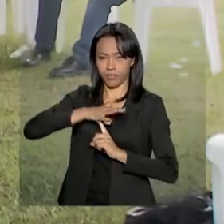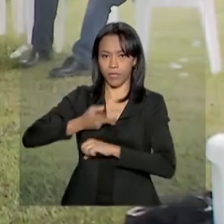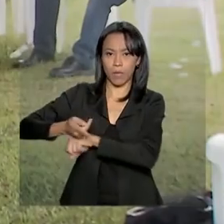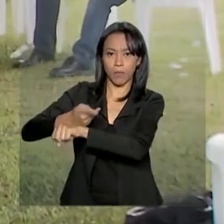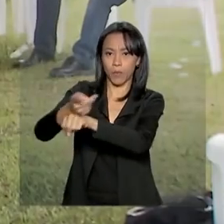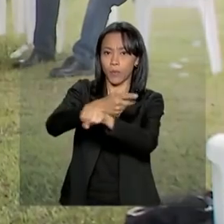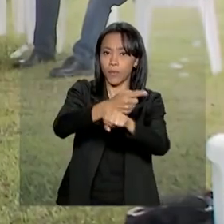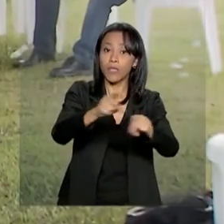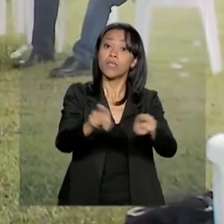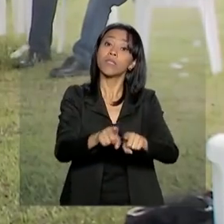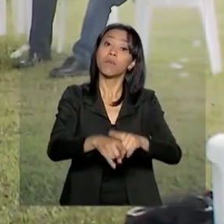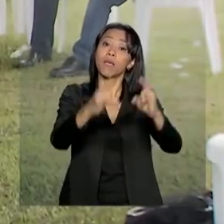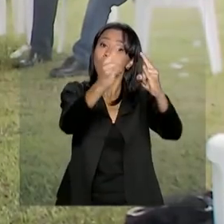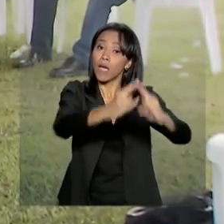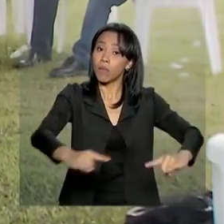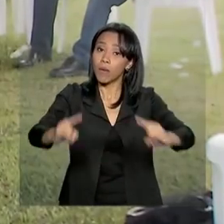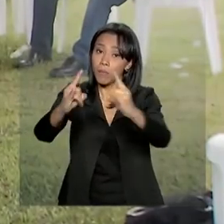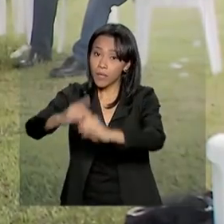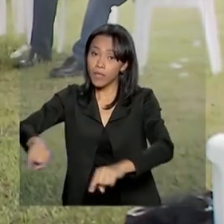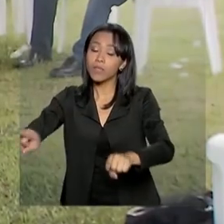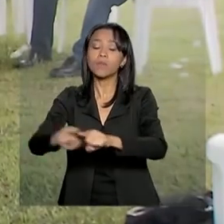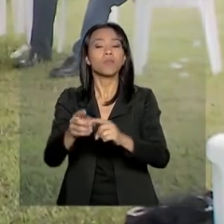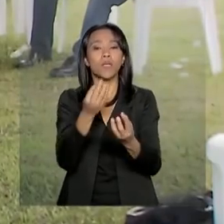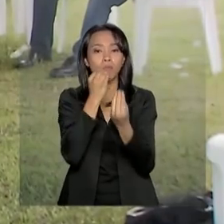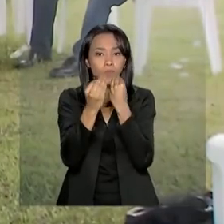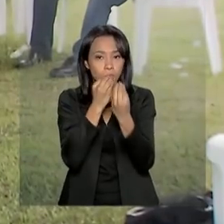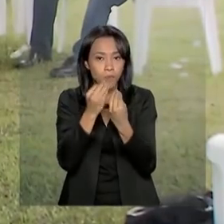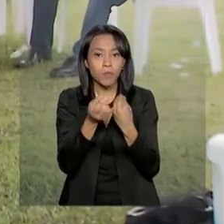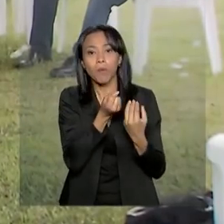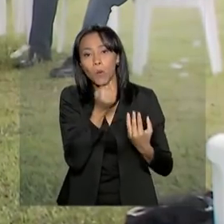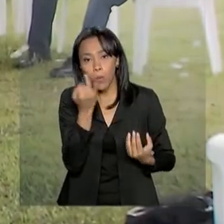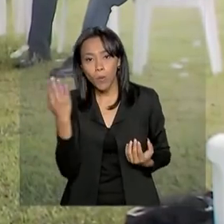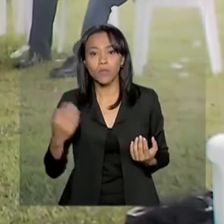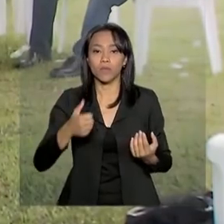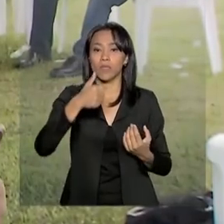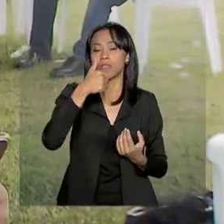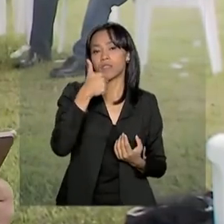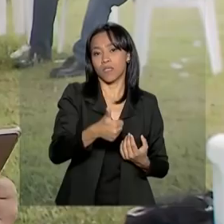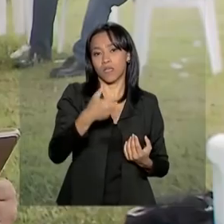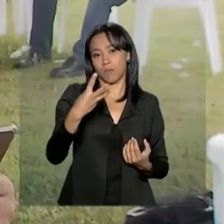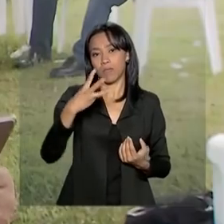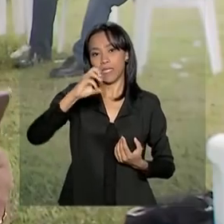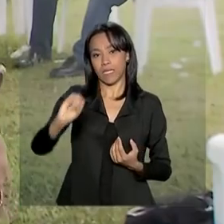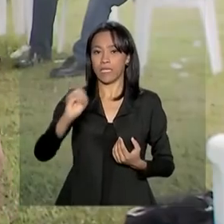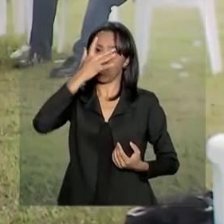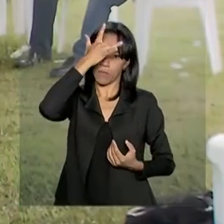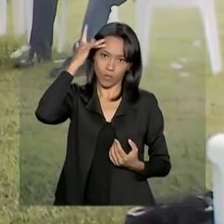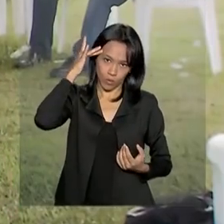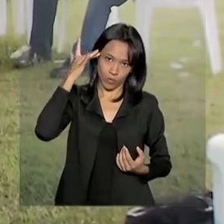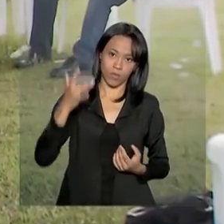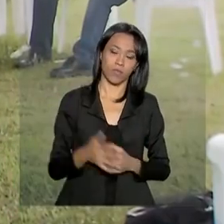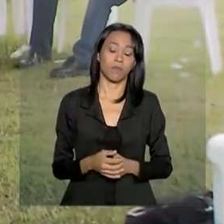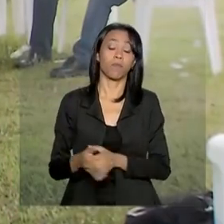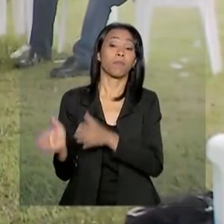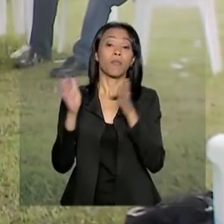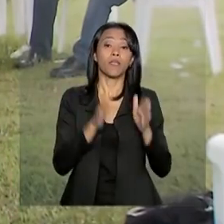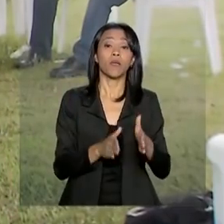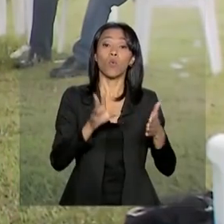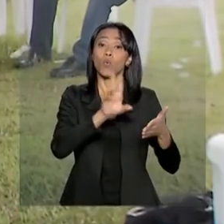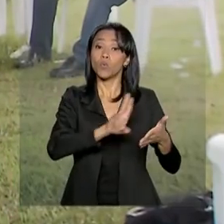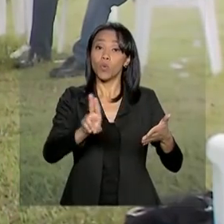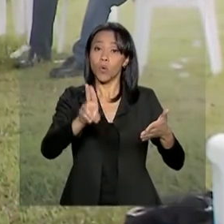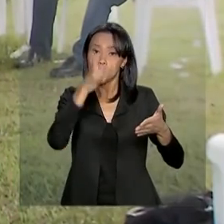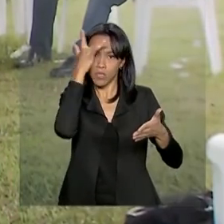com alojamento e alimentação para cerca de 130 pessoas. Uma outra informação é que a lista com os desaparecidos